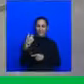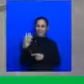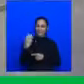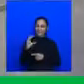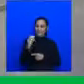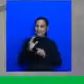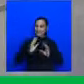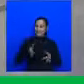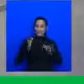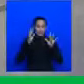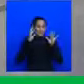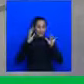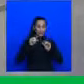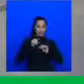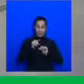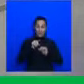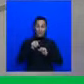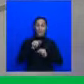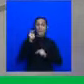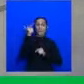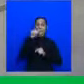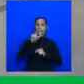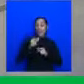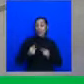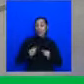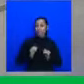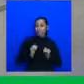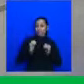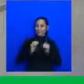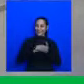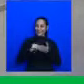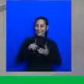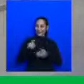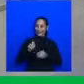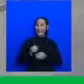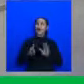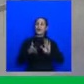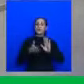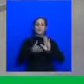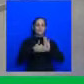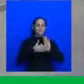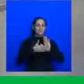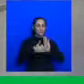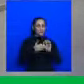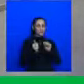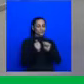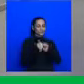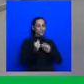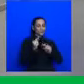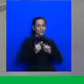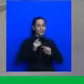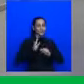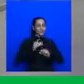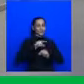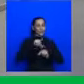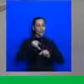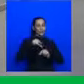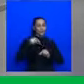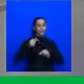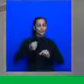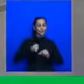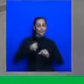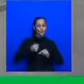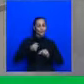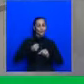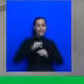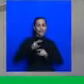R$ 37.073.696,49. Já pensou? Você pode ser o próximo milionário da Mega Sena. Então, apostas em mãos, porque já já você vai conhecer